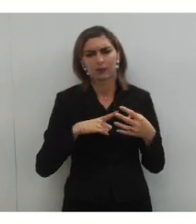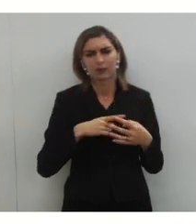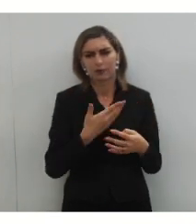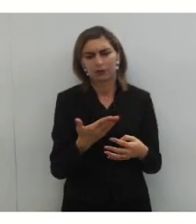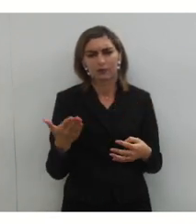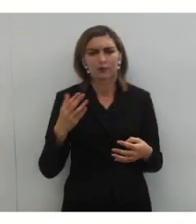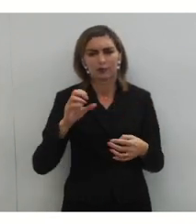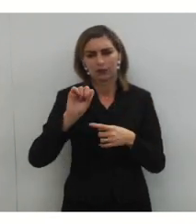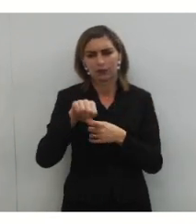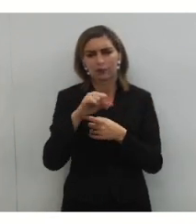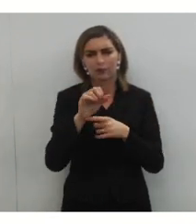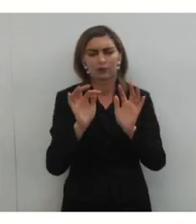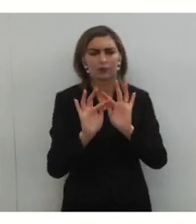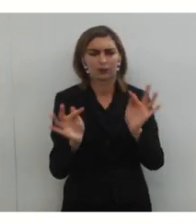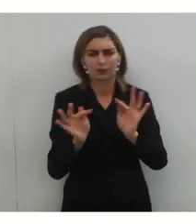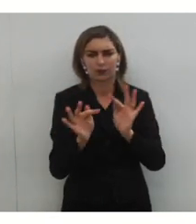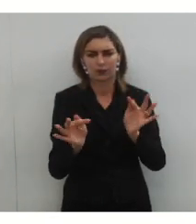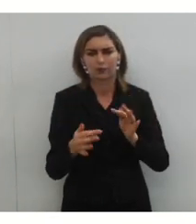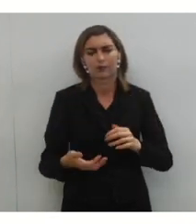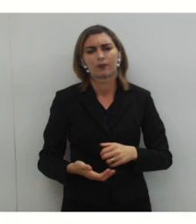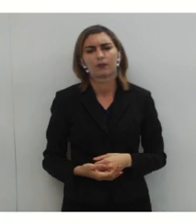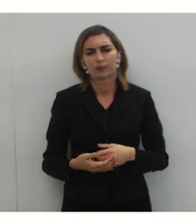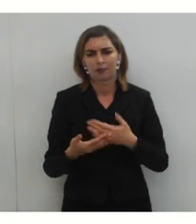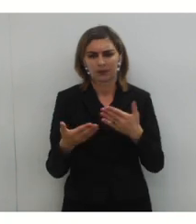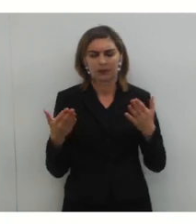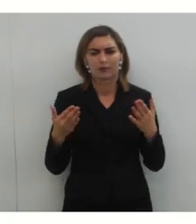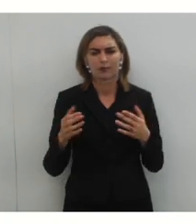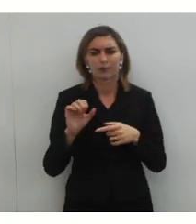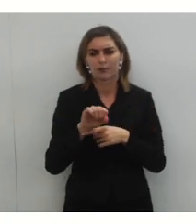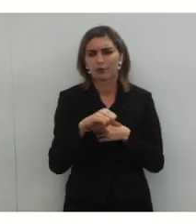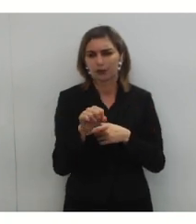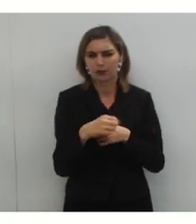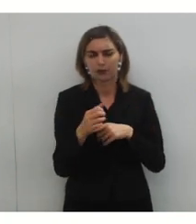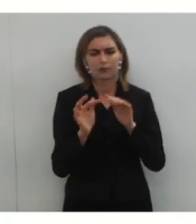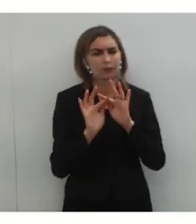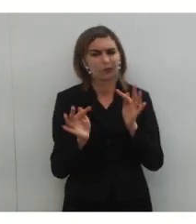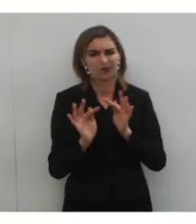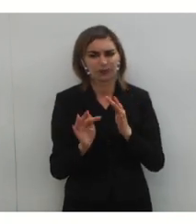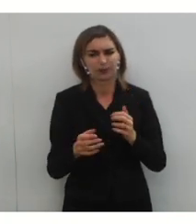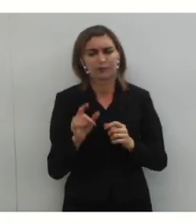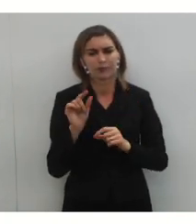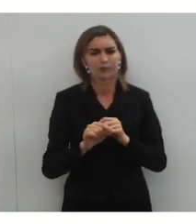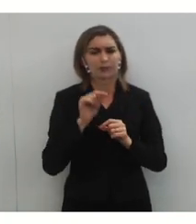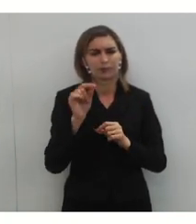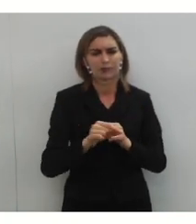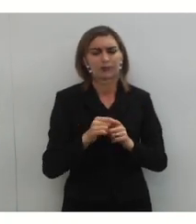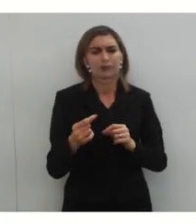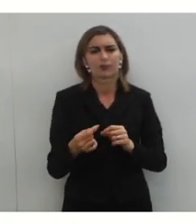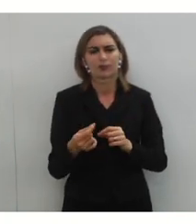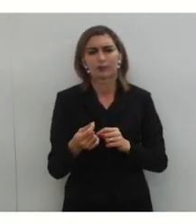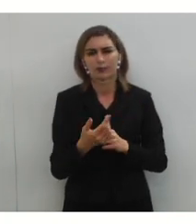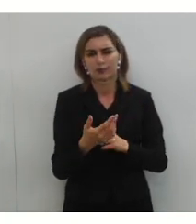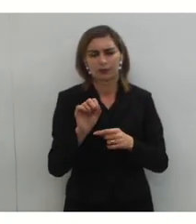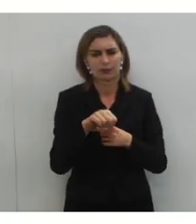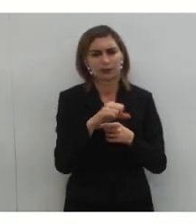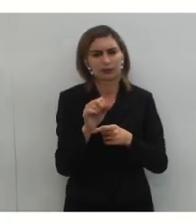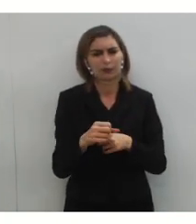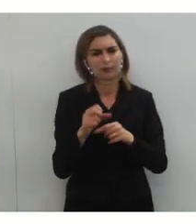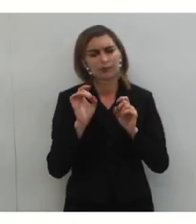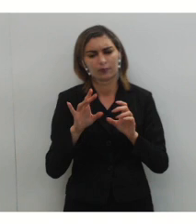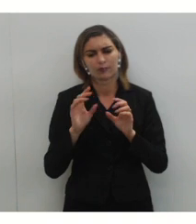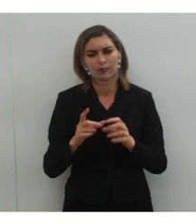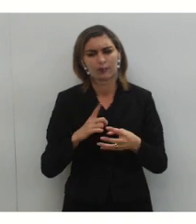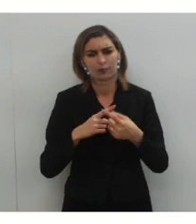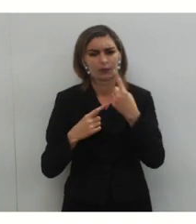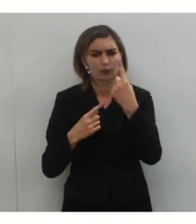de sujeito simples. São casos de sujeito simples. O que é o sujeito simples? É o sujeito que só